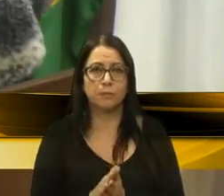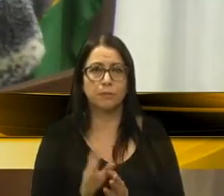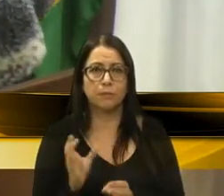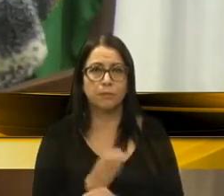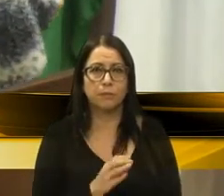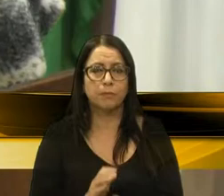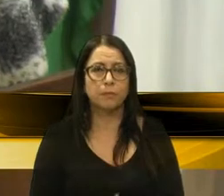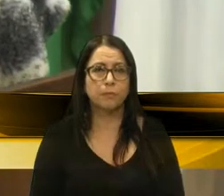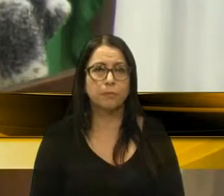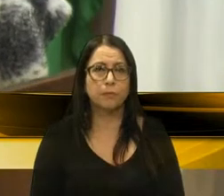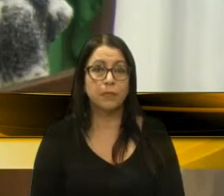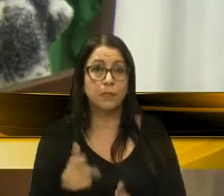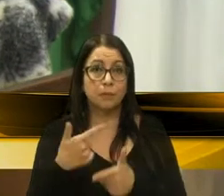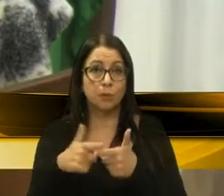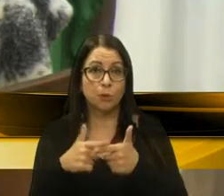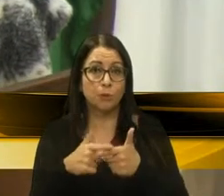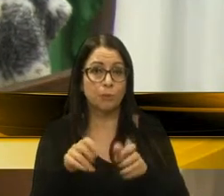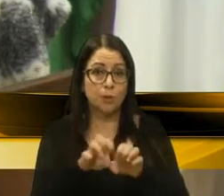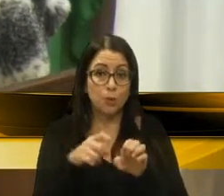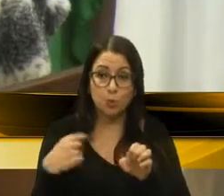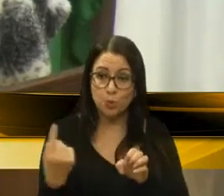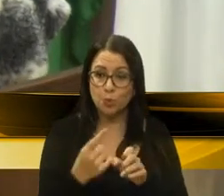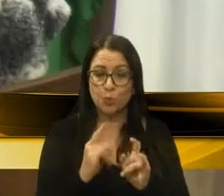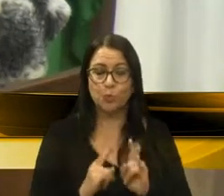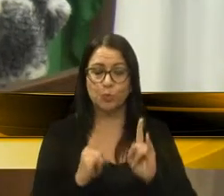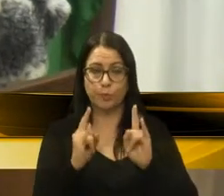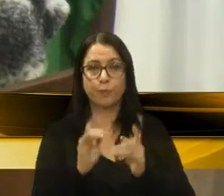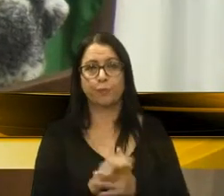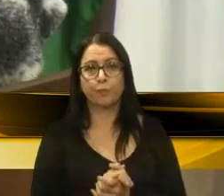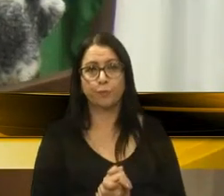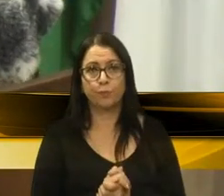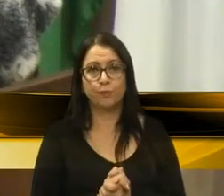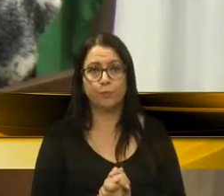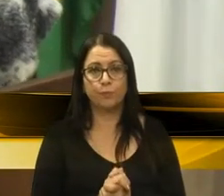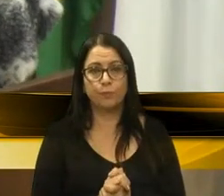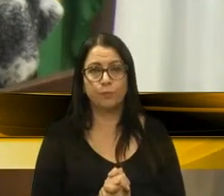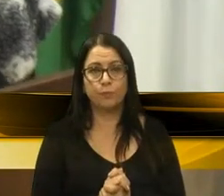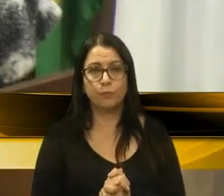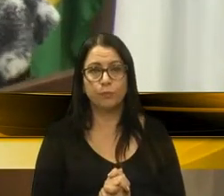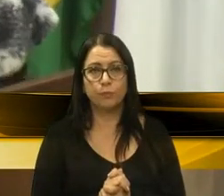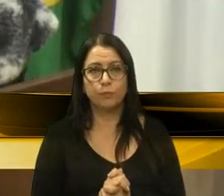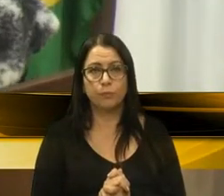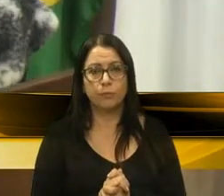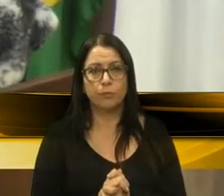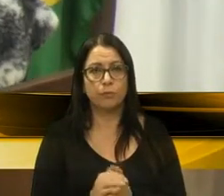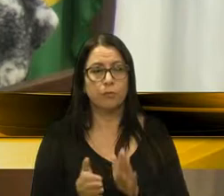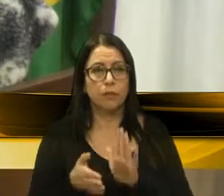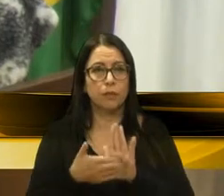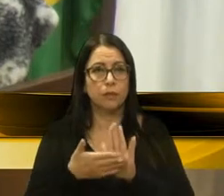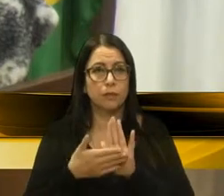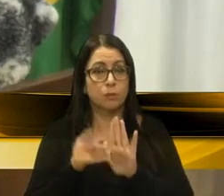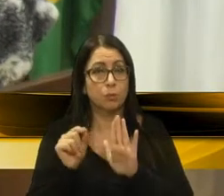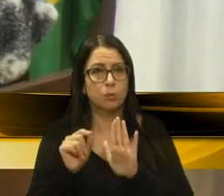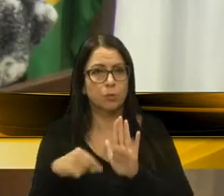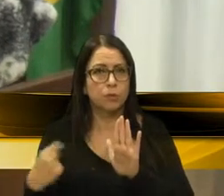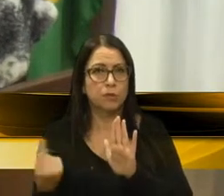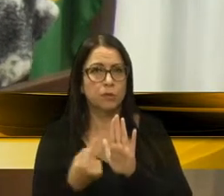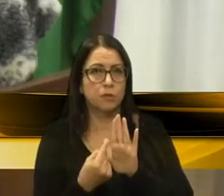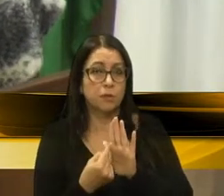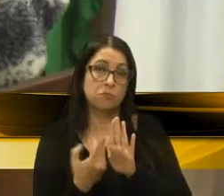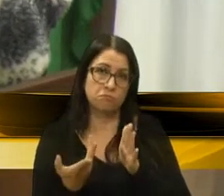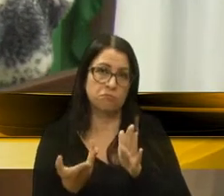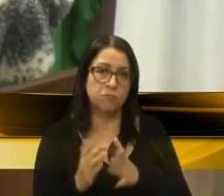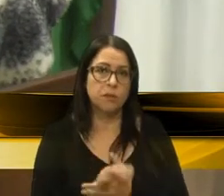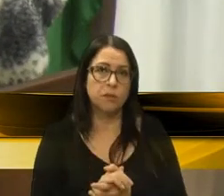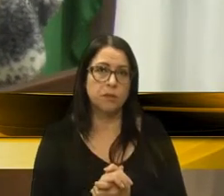concluir. Problemas estruturais e, quando propusemos essa situação, essa